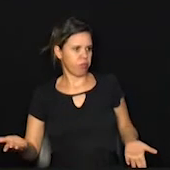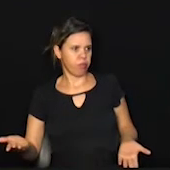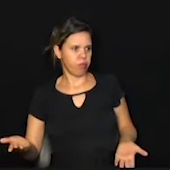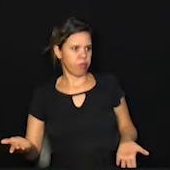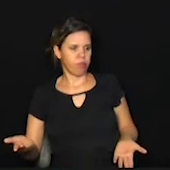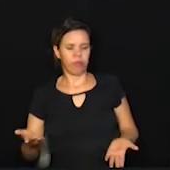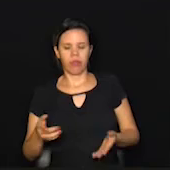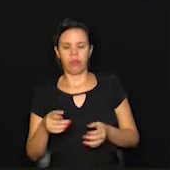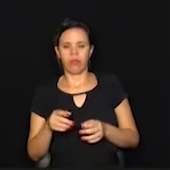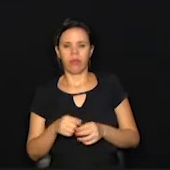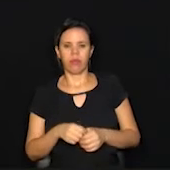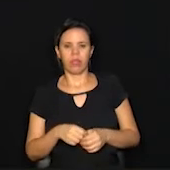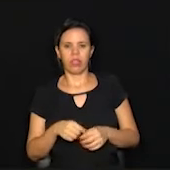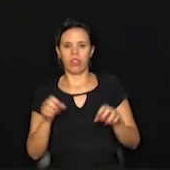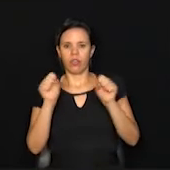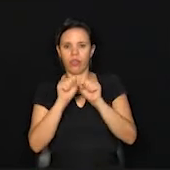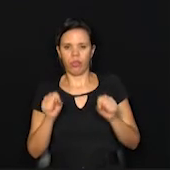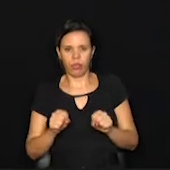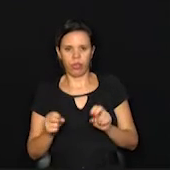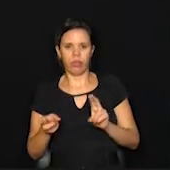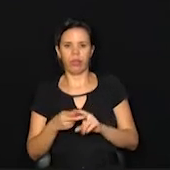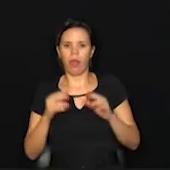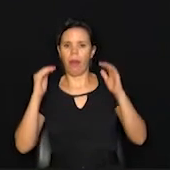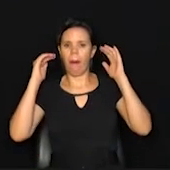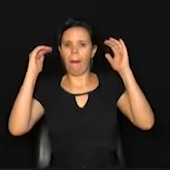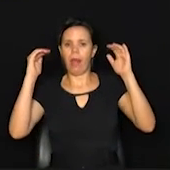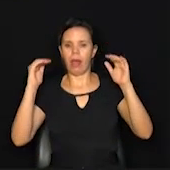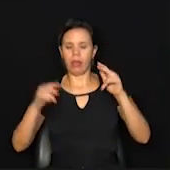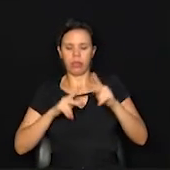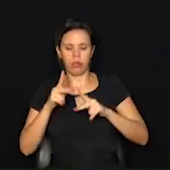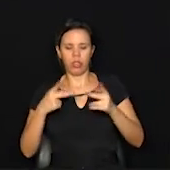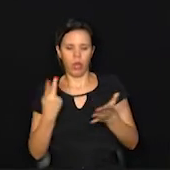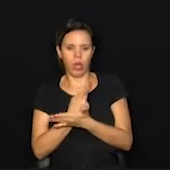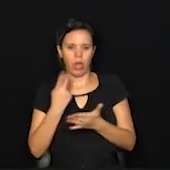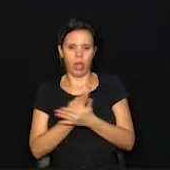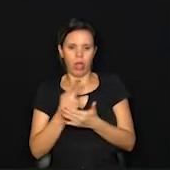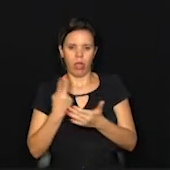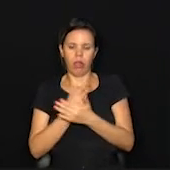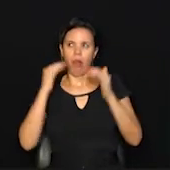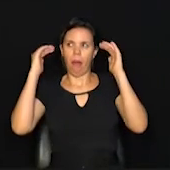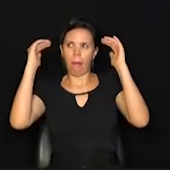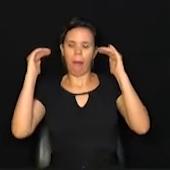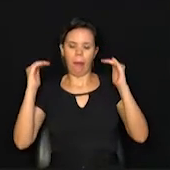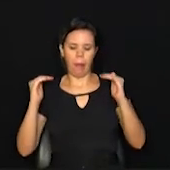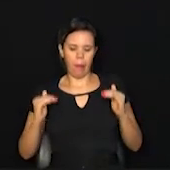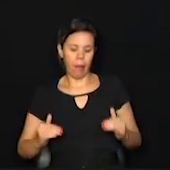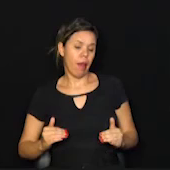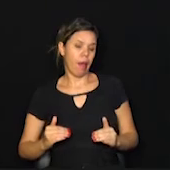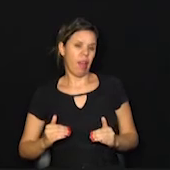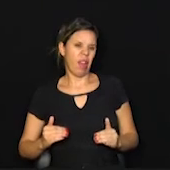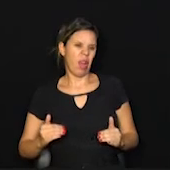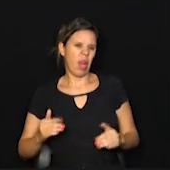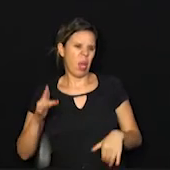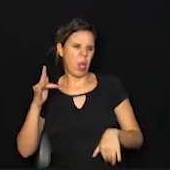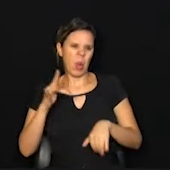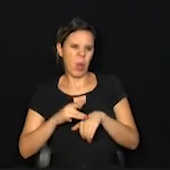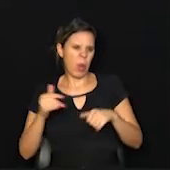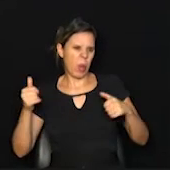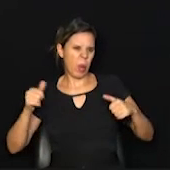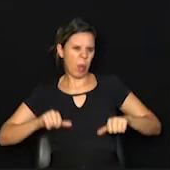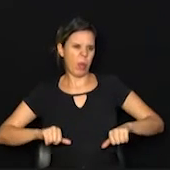de sistema de cima para baixo cometeram erros brutais brutais